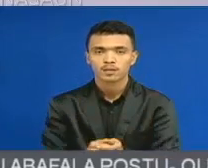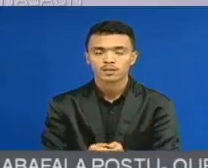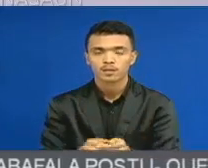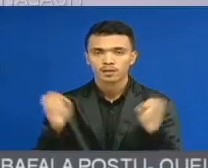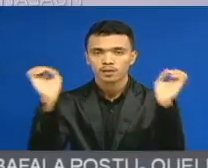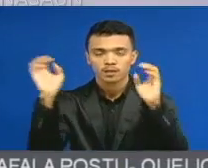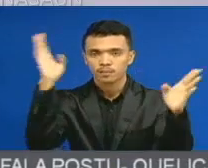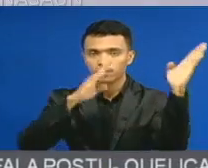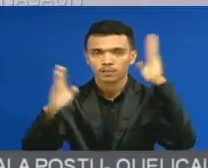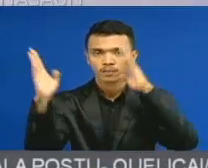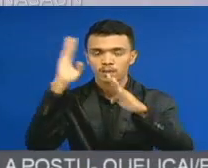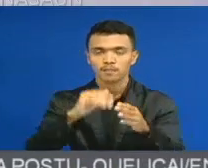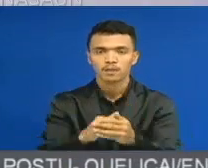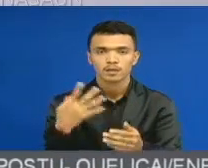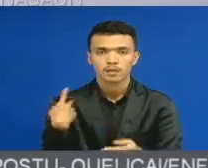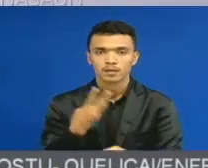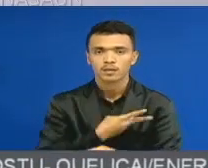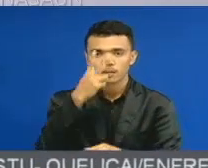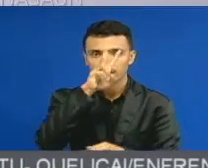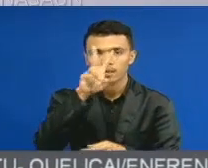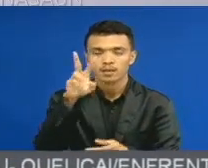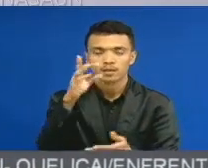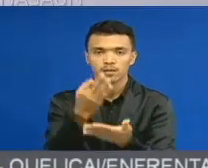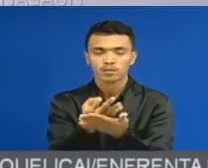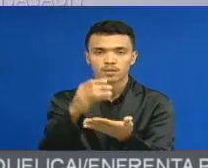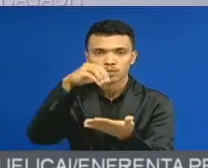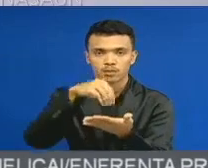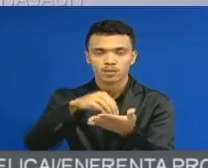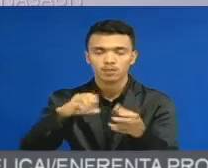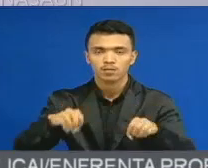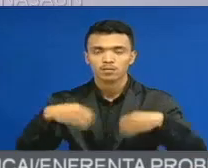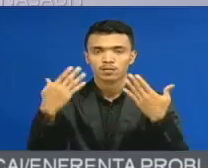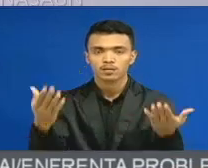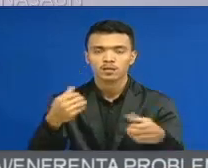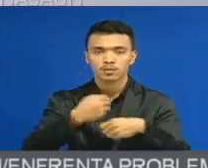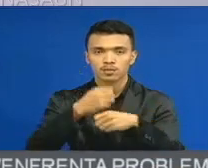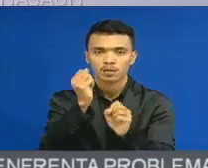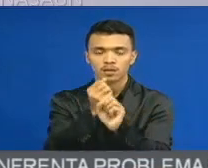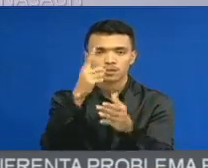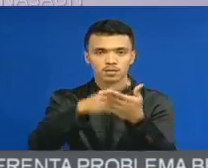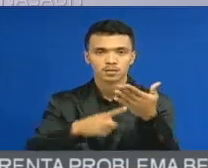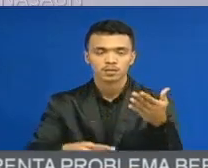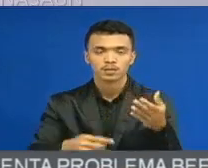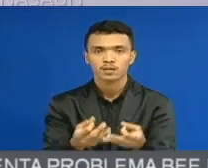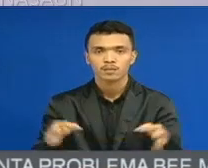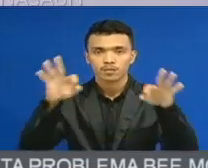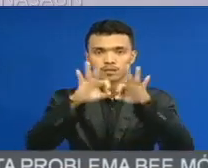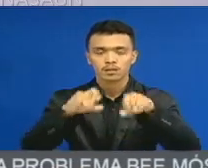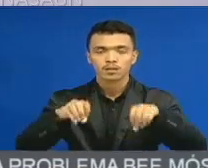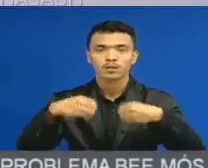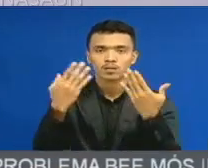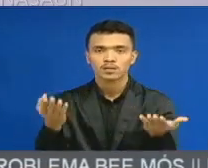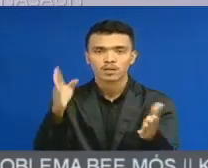lá problema bom, não é? Está redeito o orçamento, né? A tu coloca, fala, o insa, tá o hal, não sa, prioridade, mas que não é? E está,